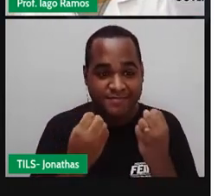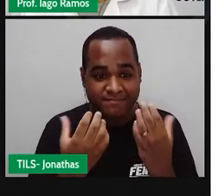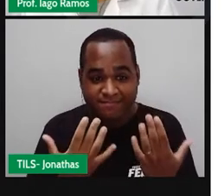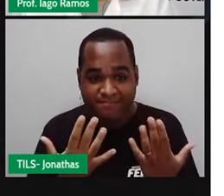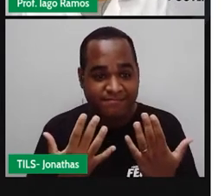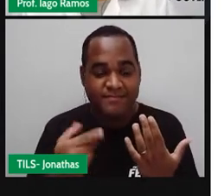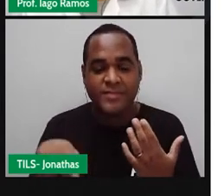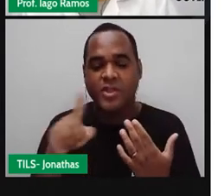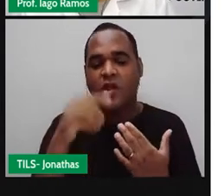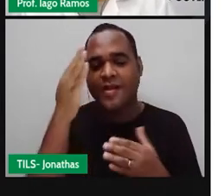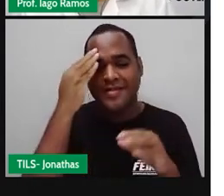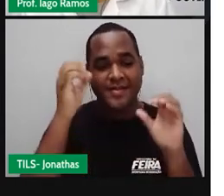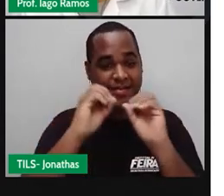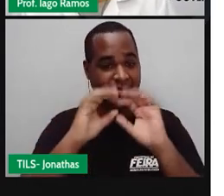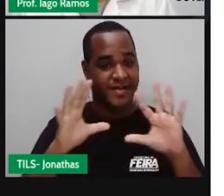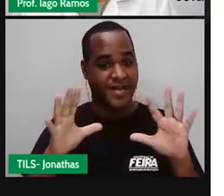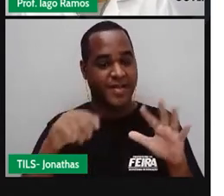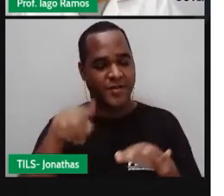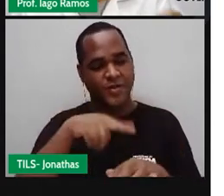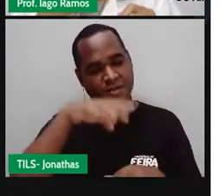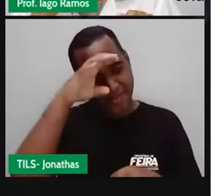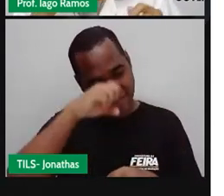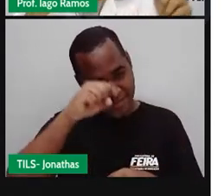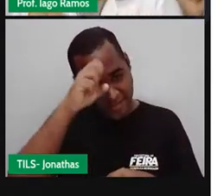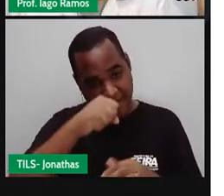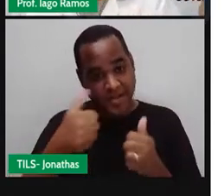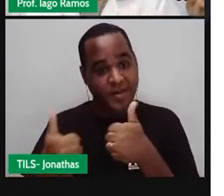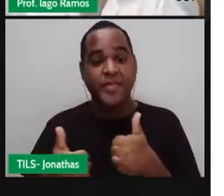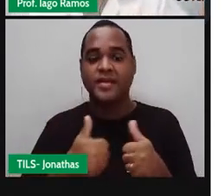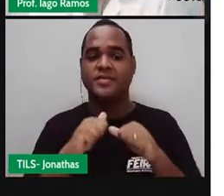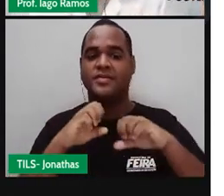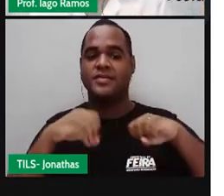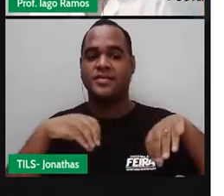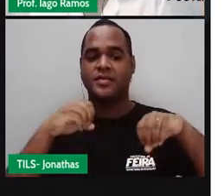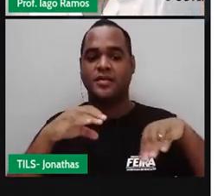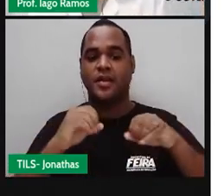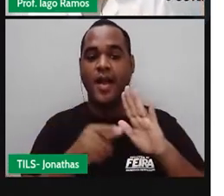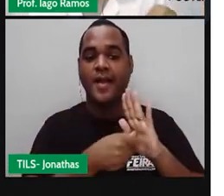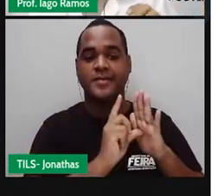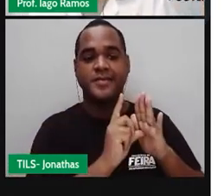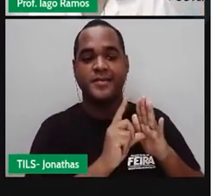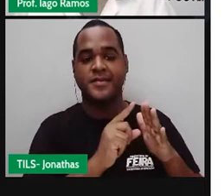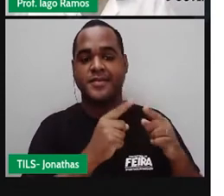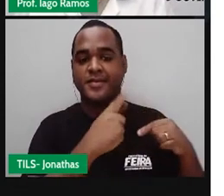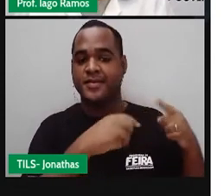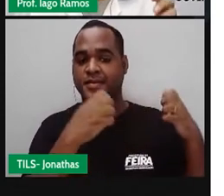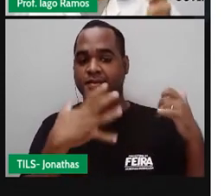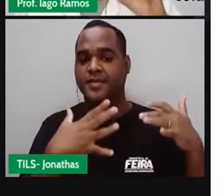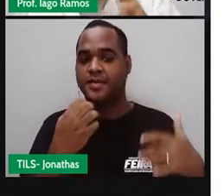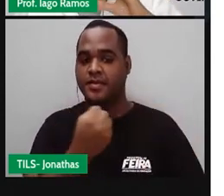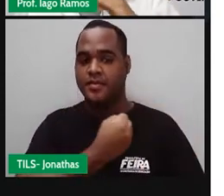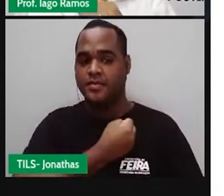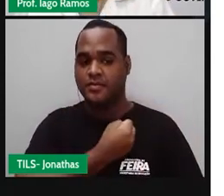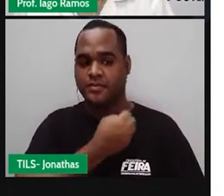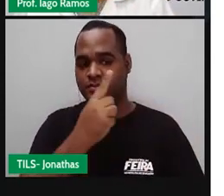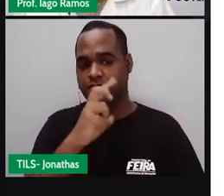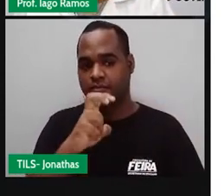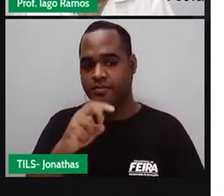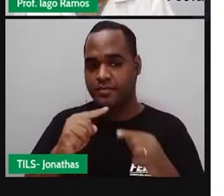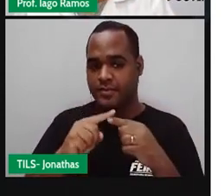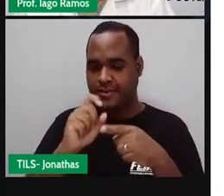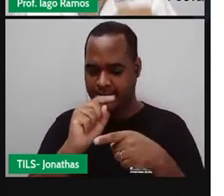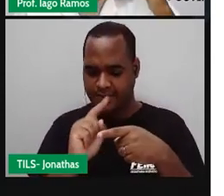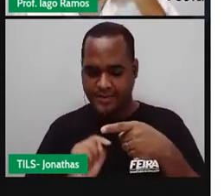quer que a gente vai aprender nessa aula lembra que na aula anterior essa na aula de número 15 a gente falou de